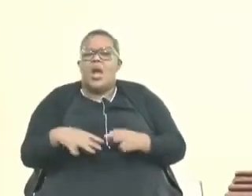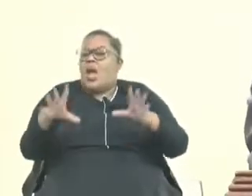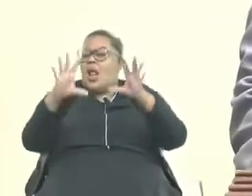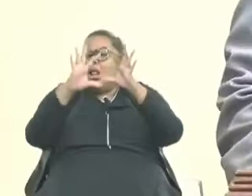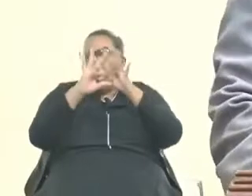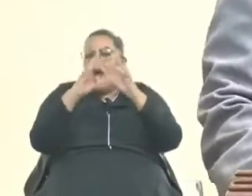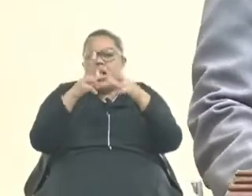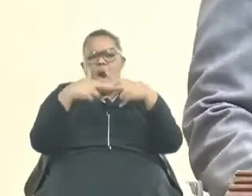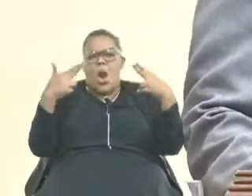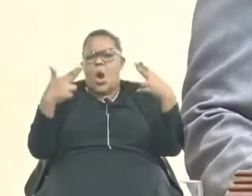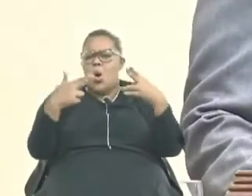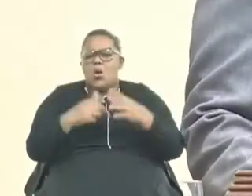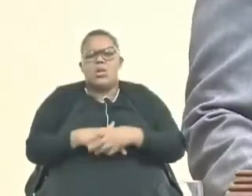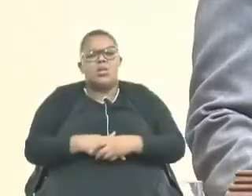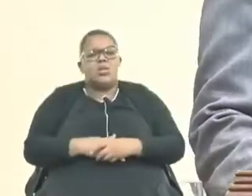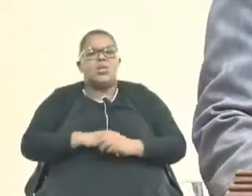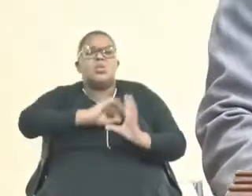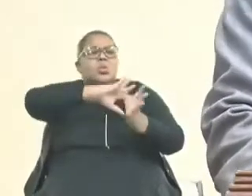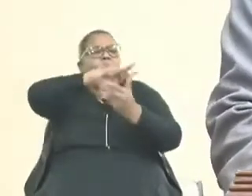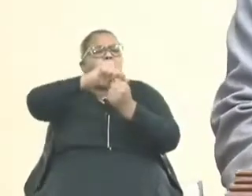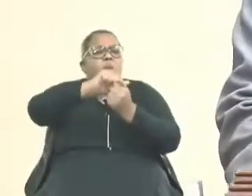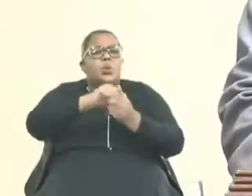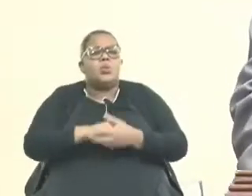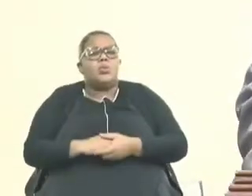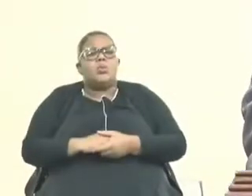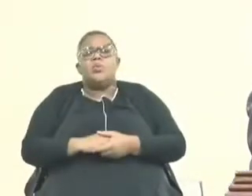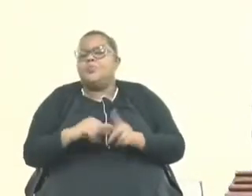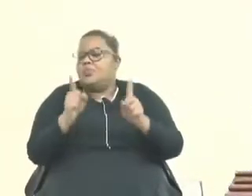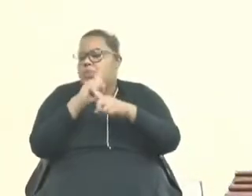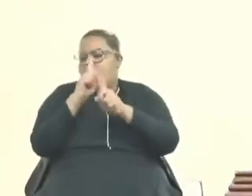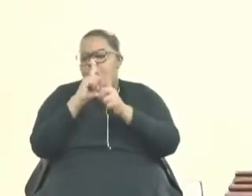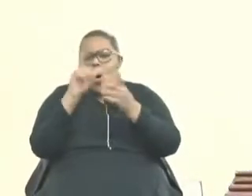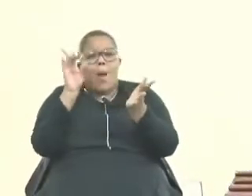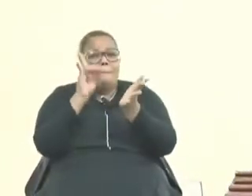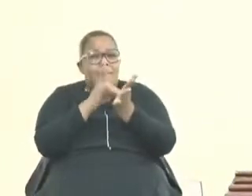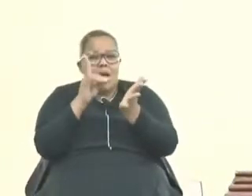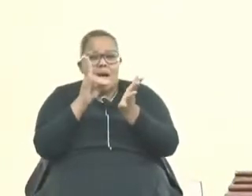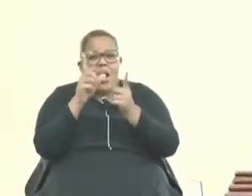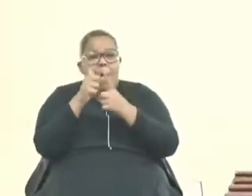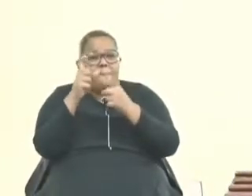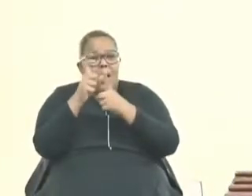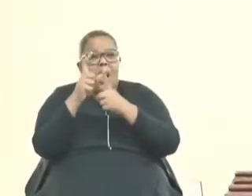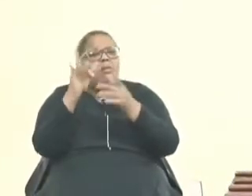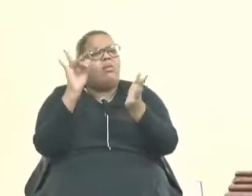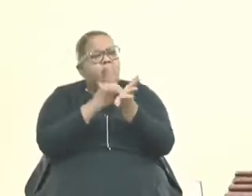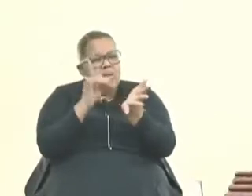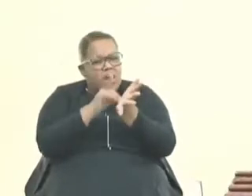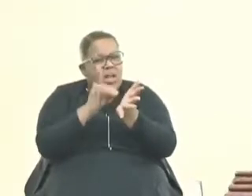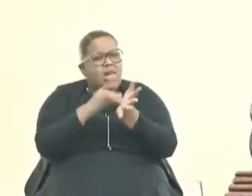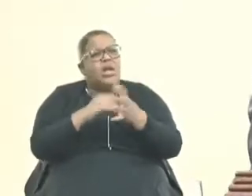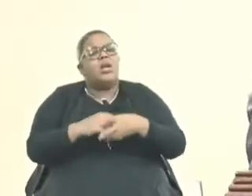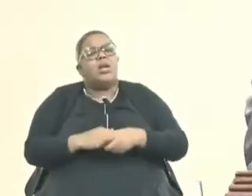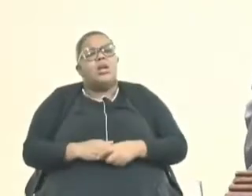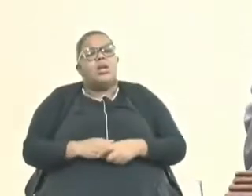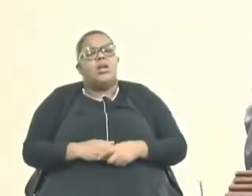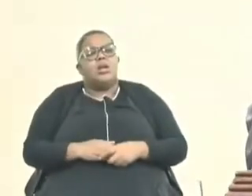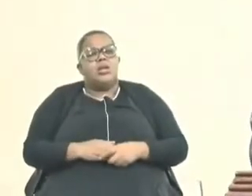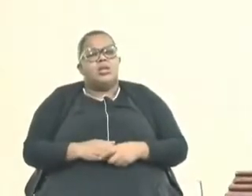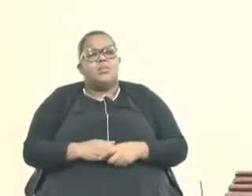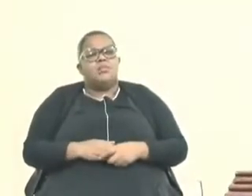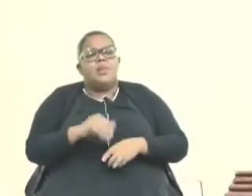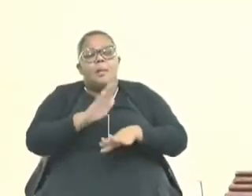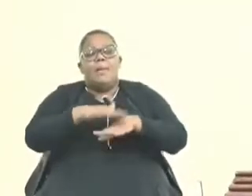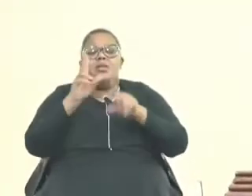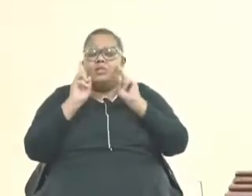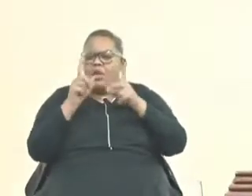tradições encosto não a palavra é a palavra a palavra continuar sendo a palavra Mas